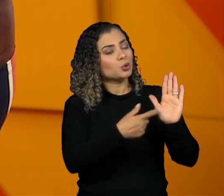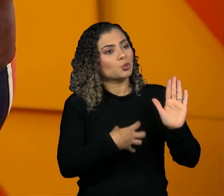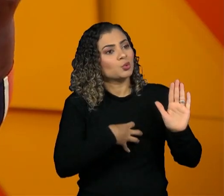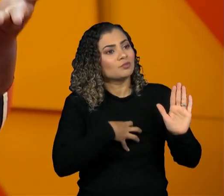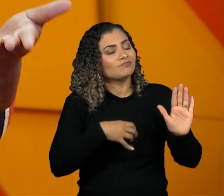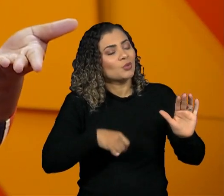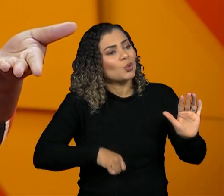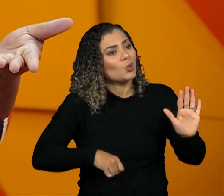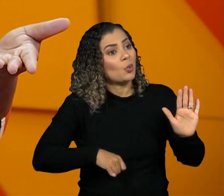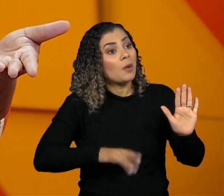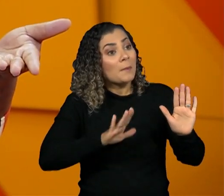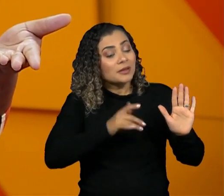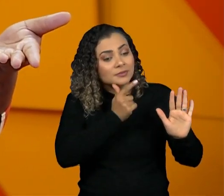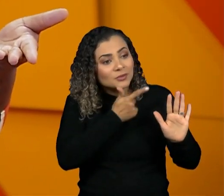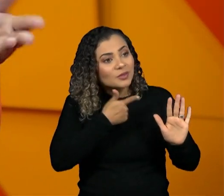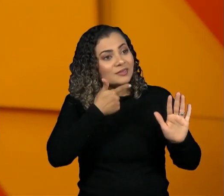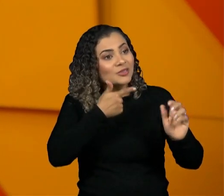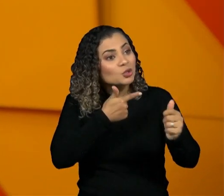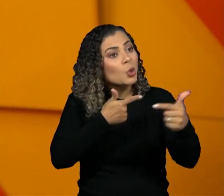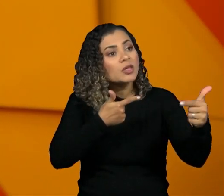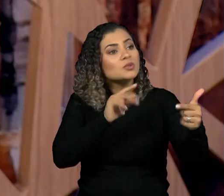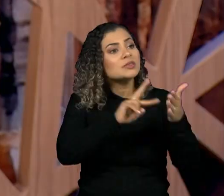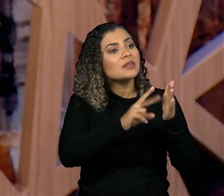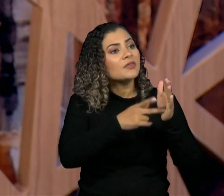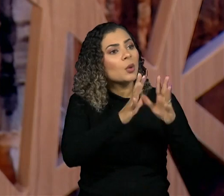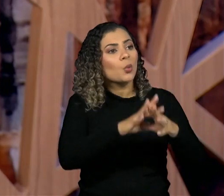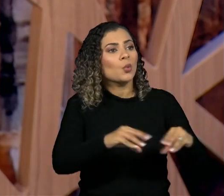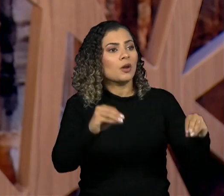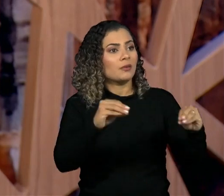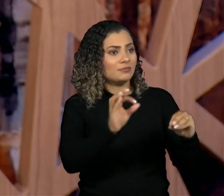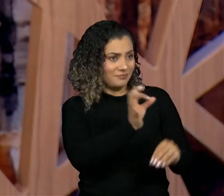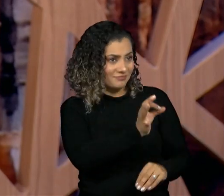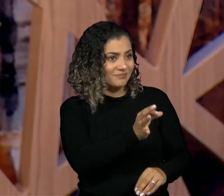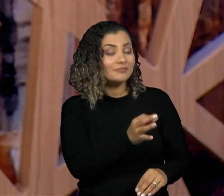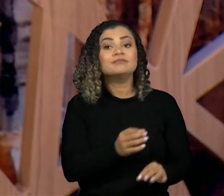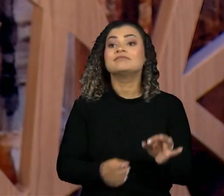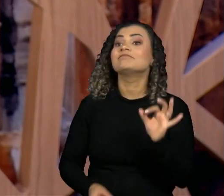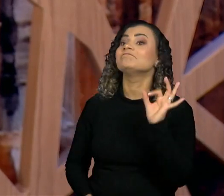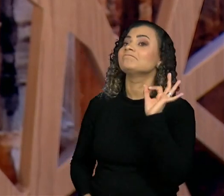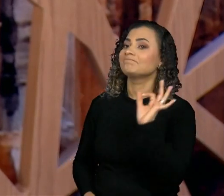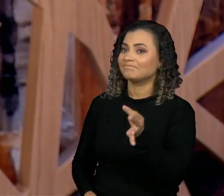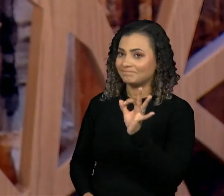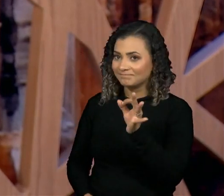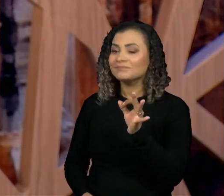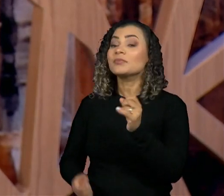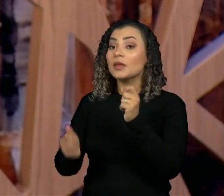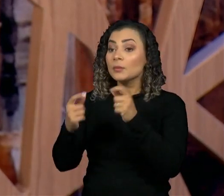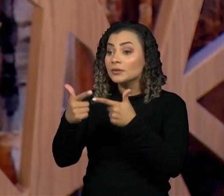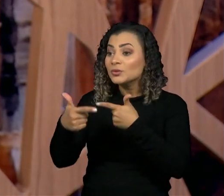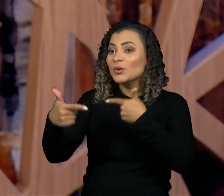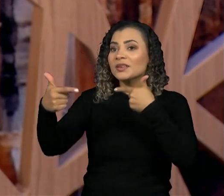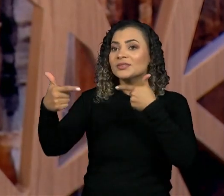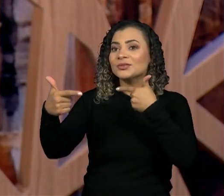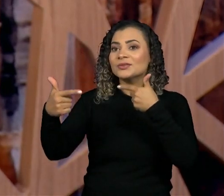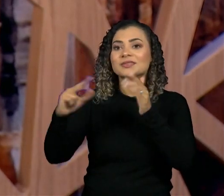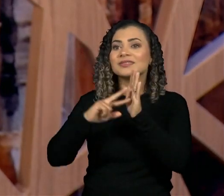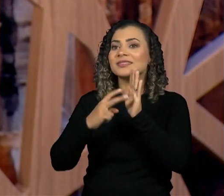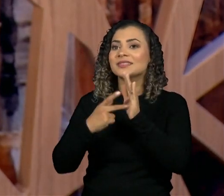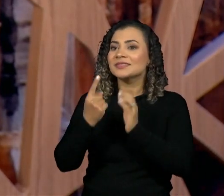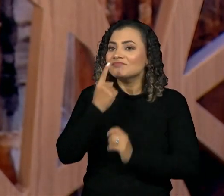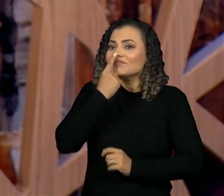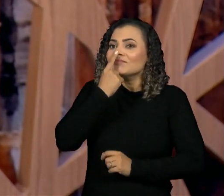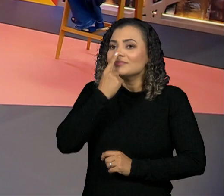trago o sorriso para curar, né, Juliana? Exato. Porque o sorriso, ele aproxima, né? O